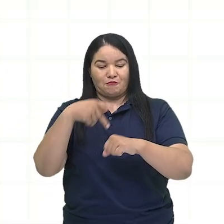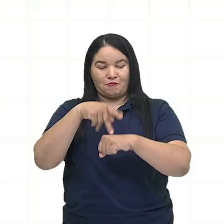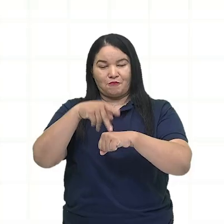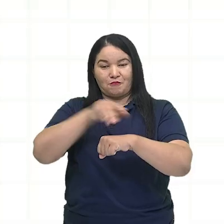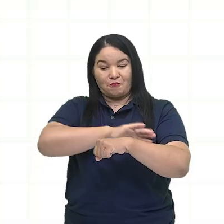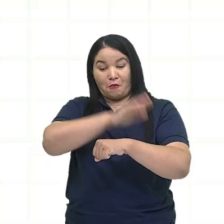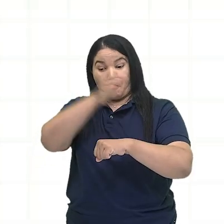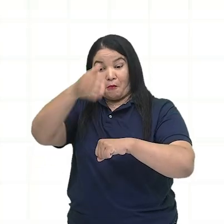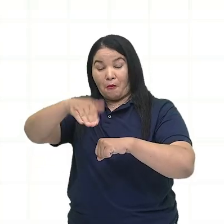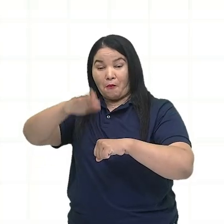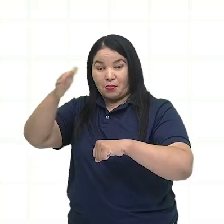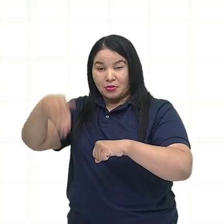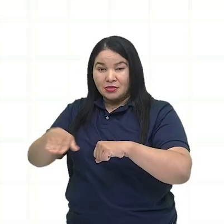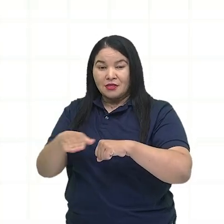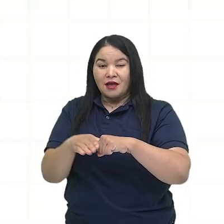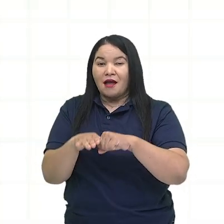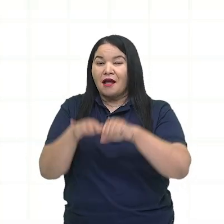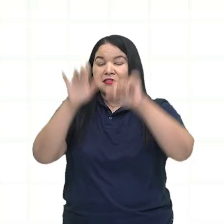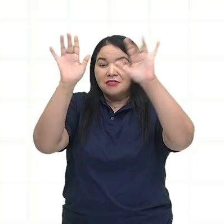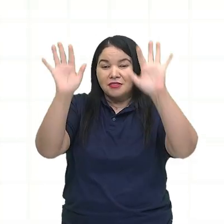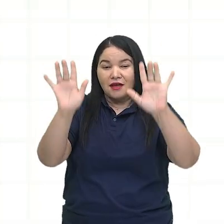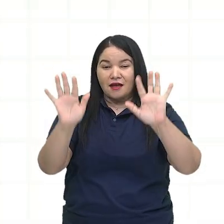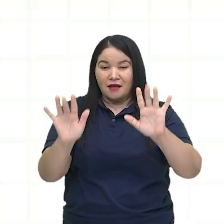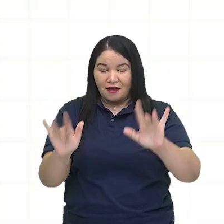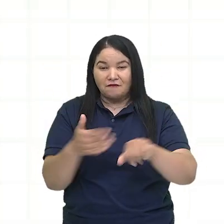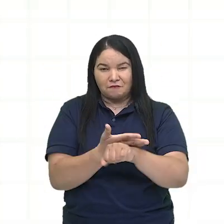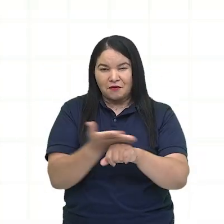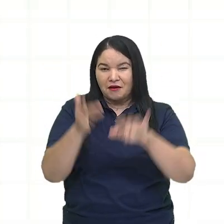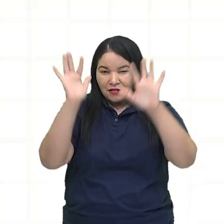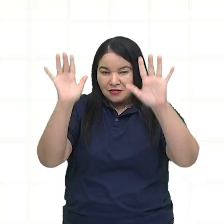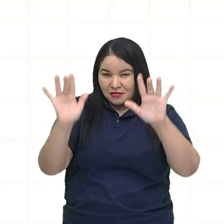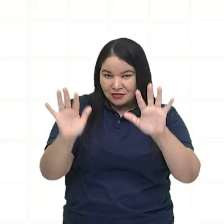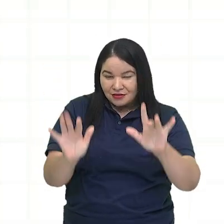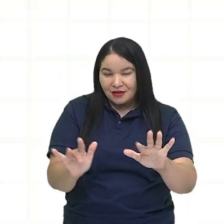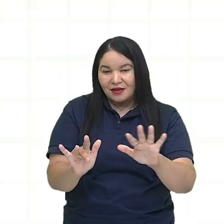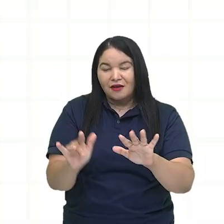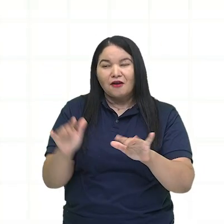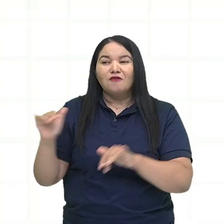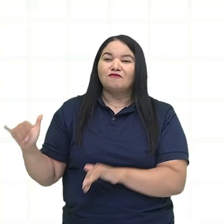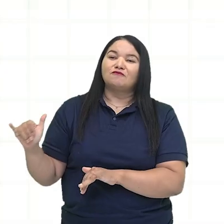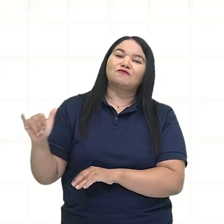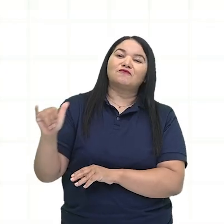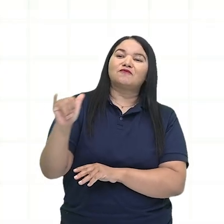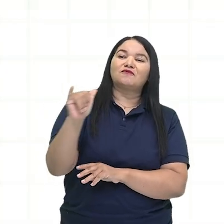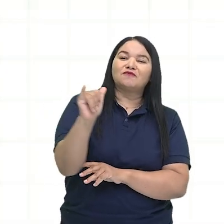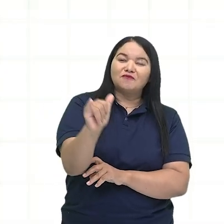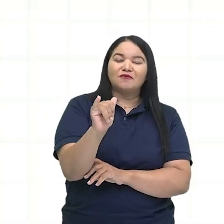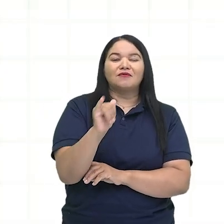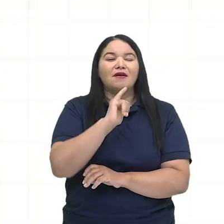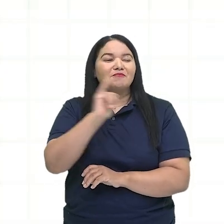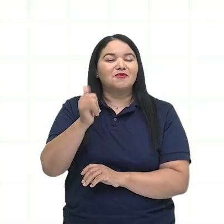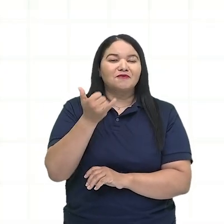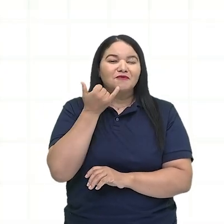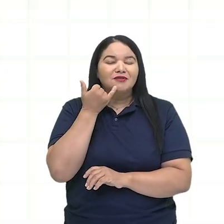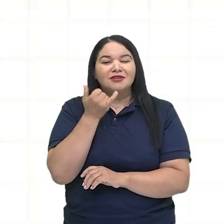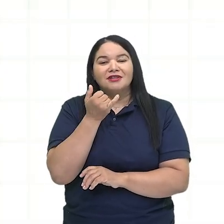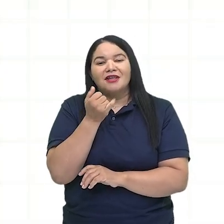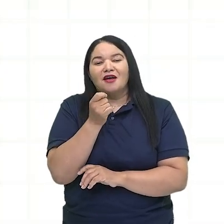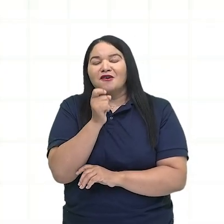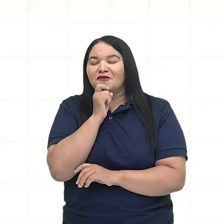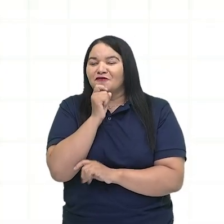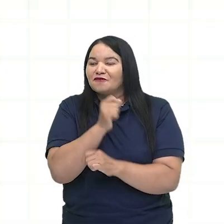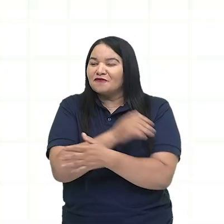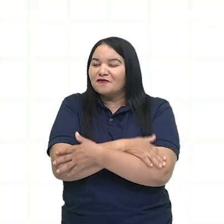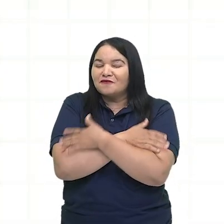né, montanhas com neve, né, que para a gente ali aproveitar aquele frio gostoso,